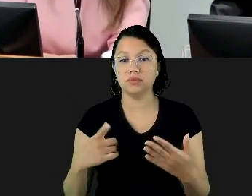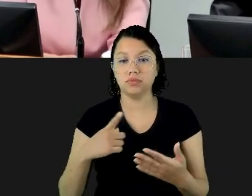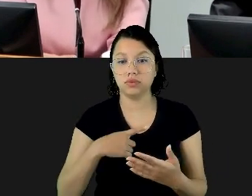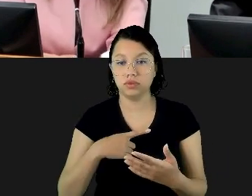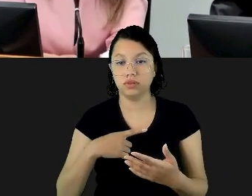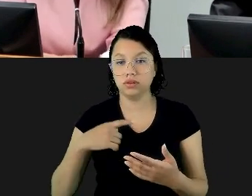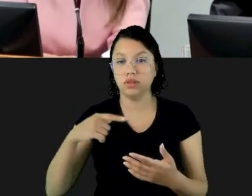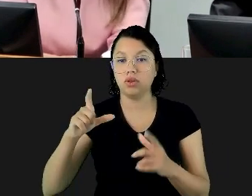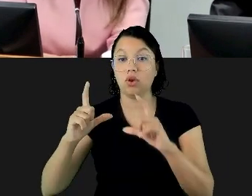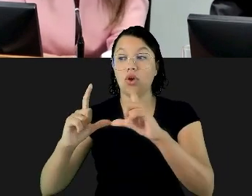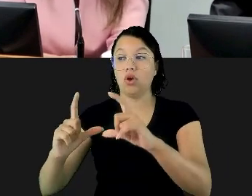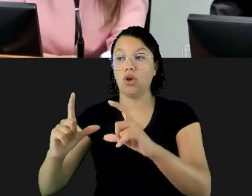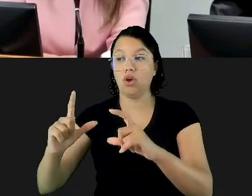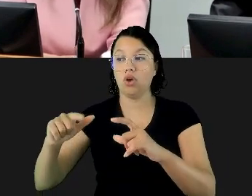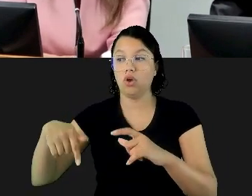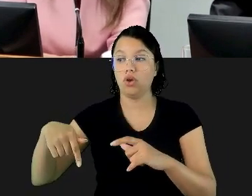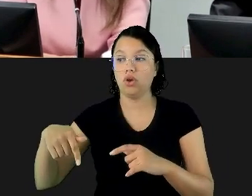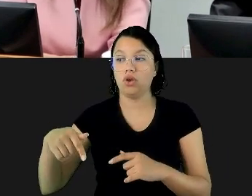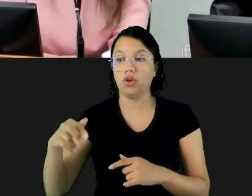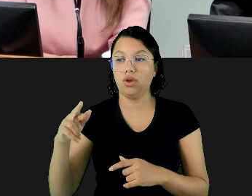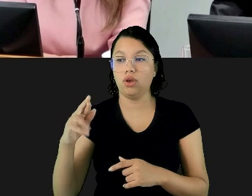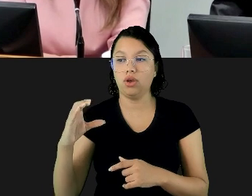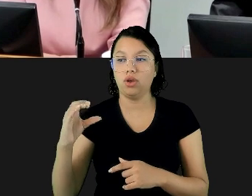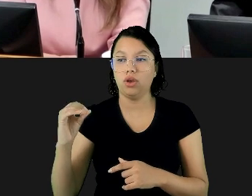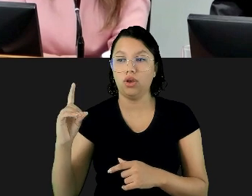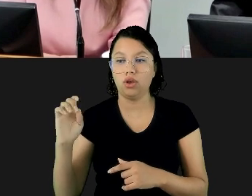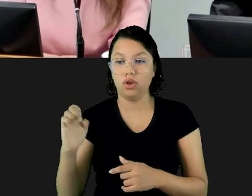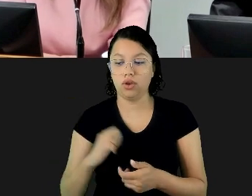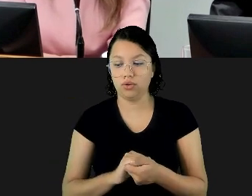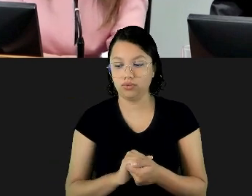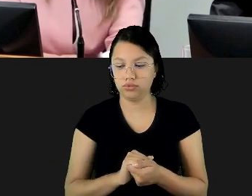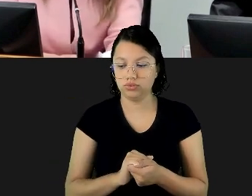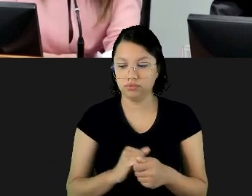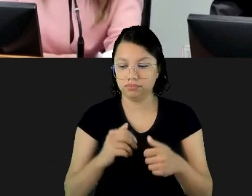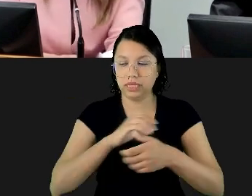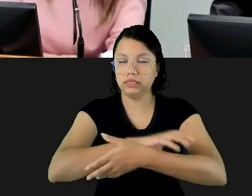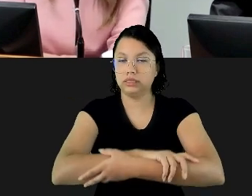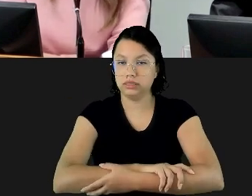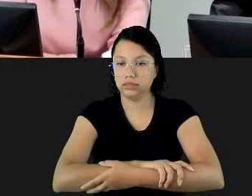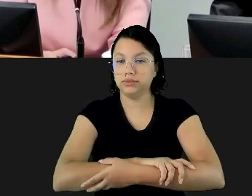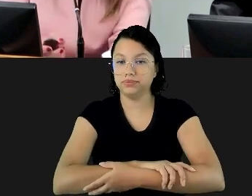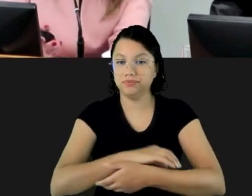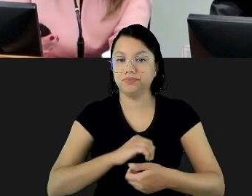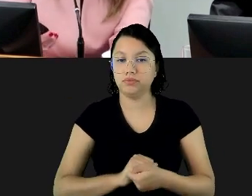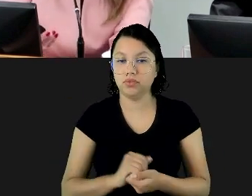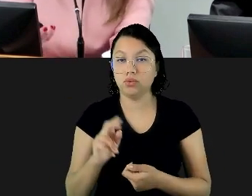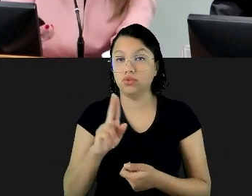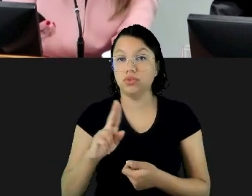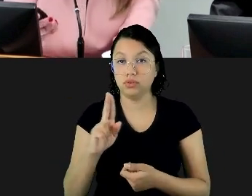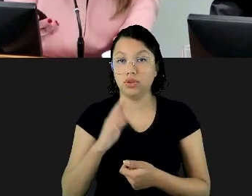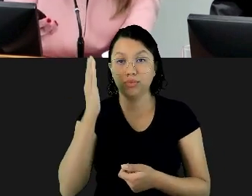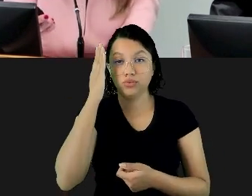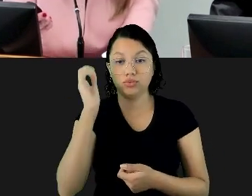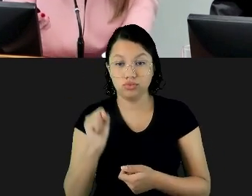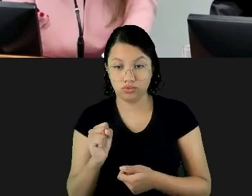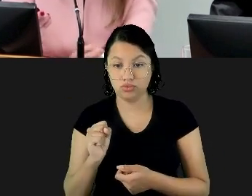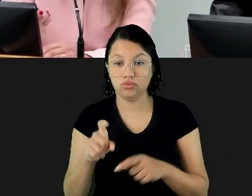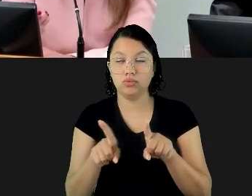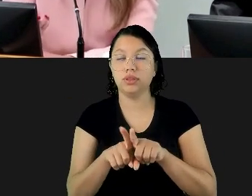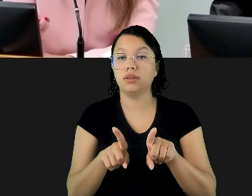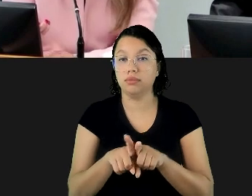em parceria com a Universidade Estadual do Mato Grosso do Sul e o outro com a Universidade Católica do Norte do Chile.